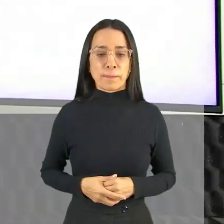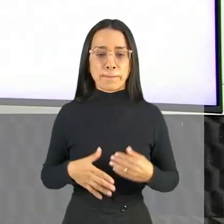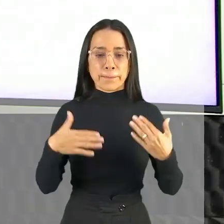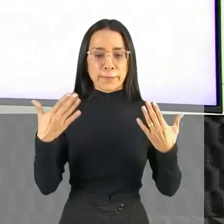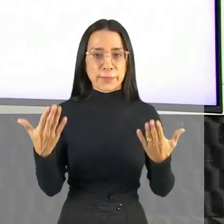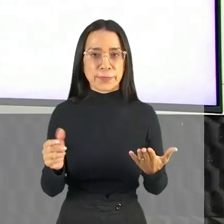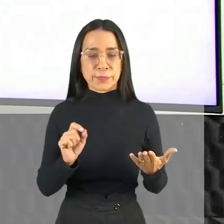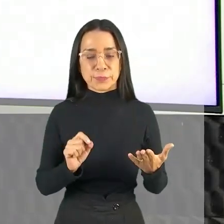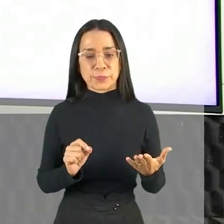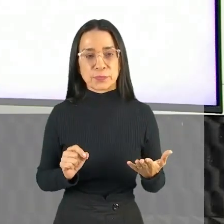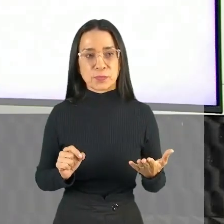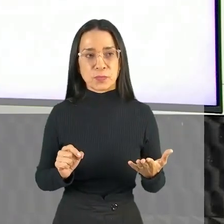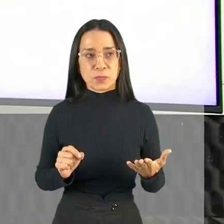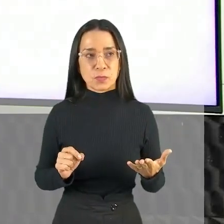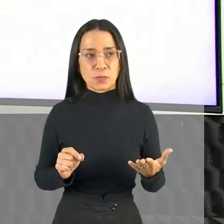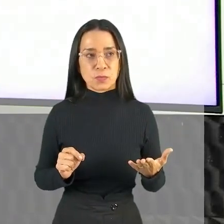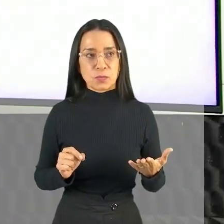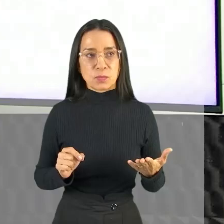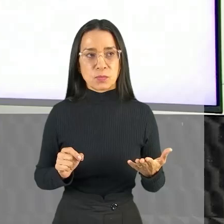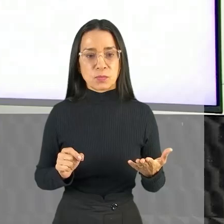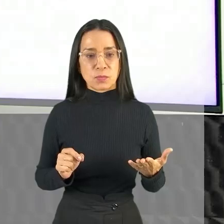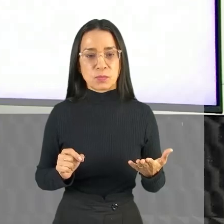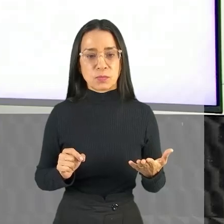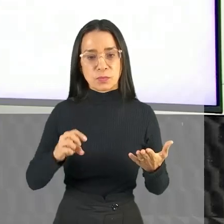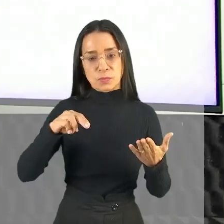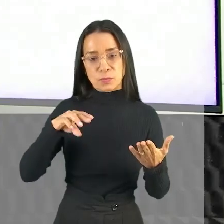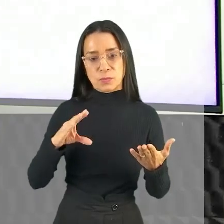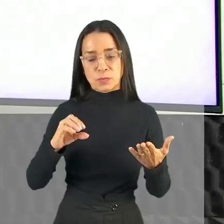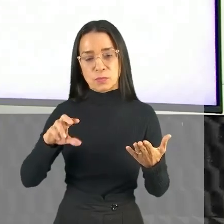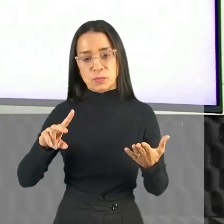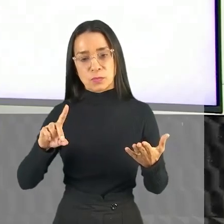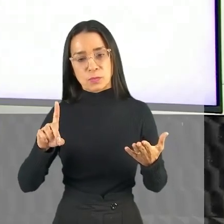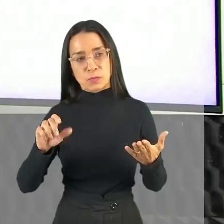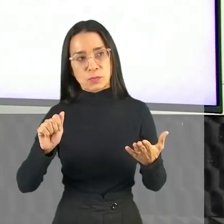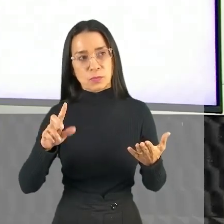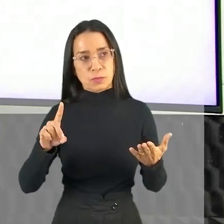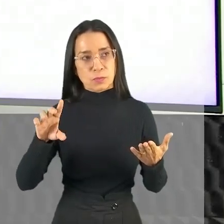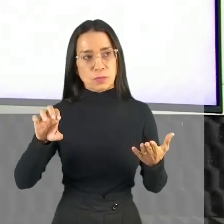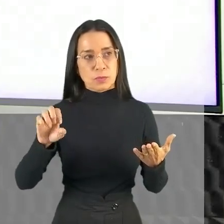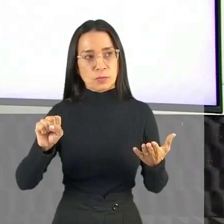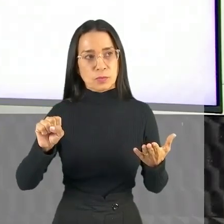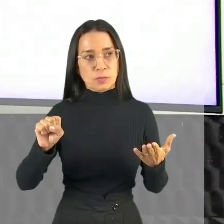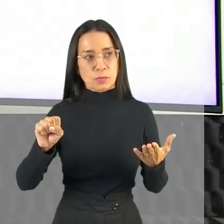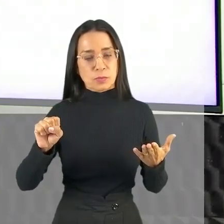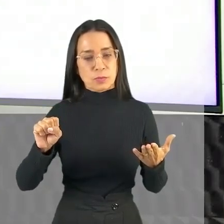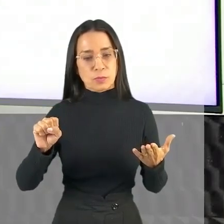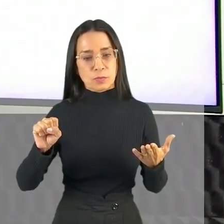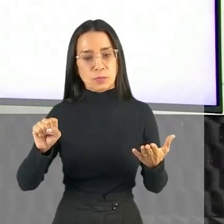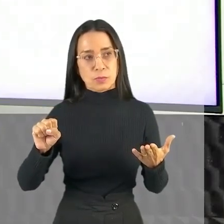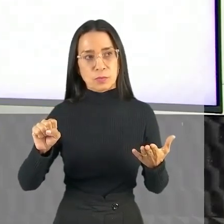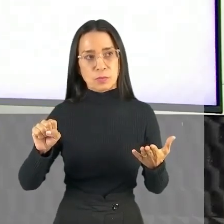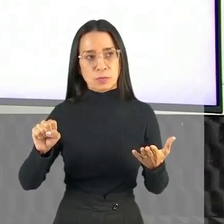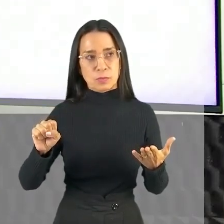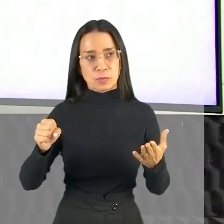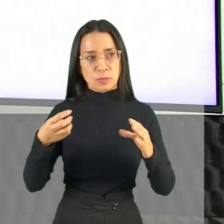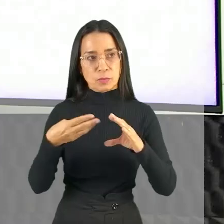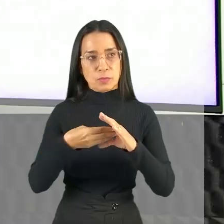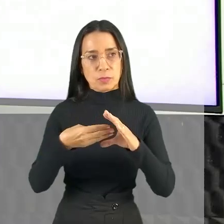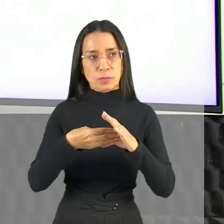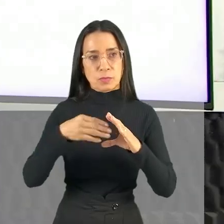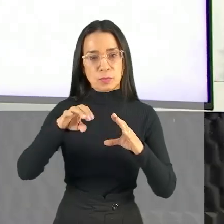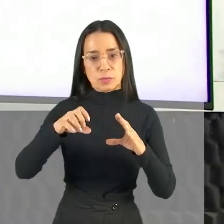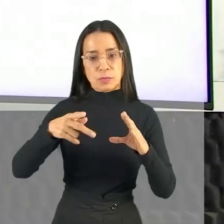Então, as microvilosidades, né? As células epiteliais, né,